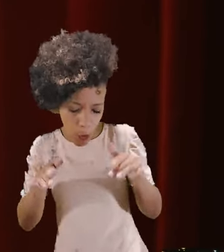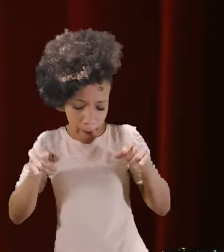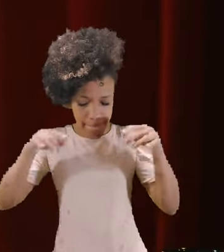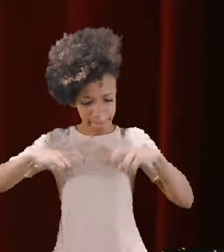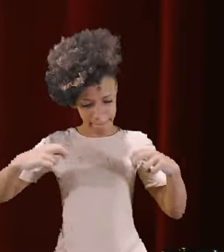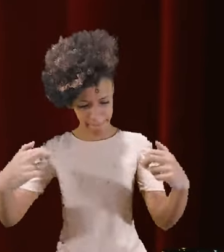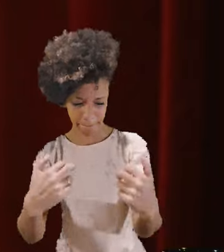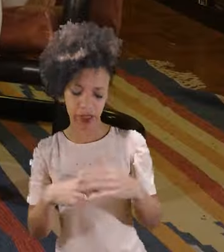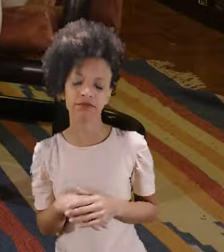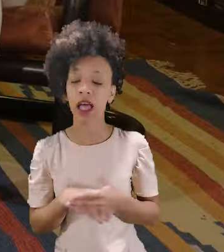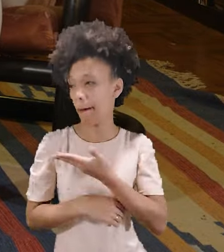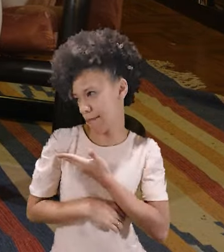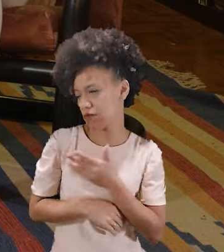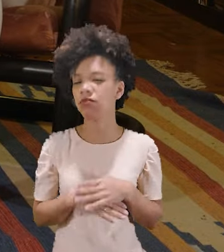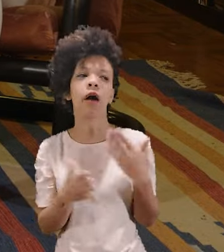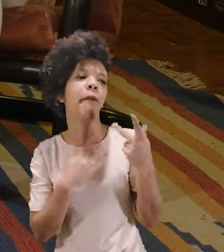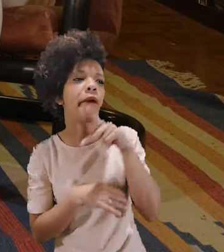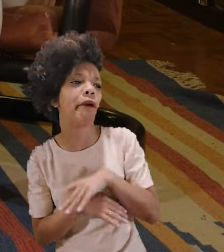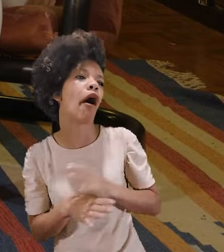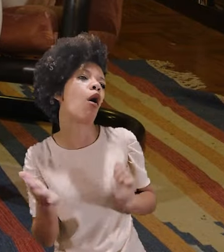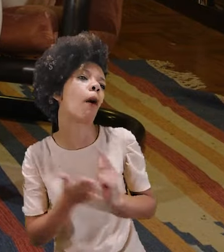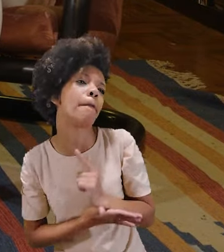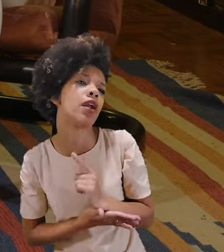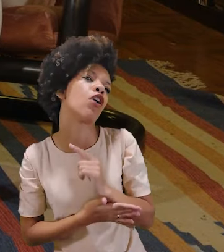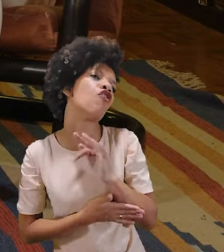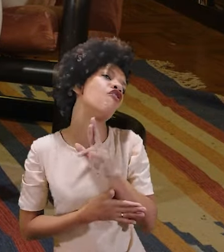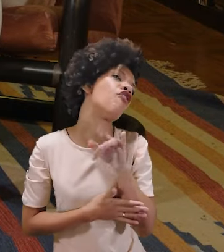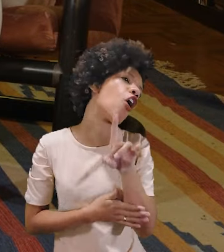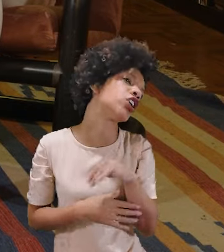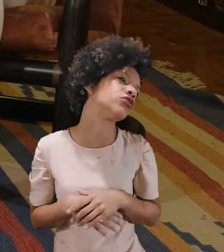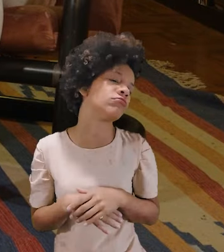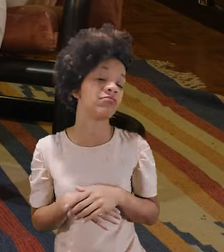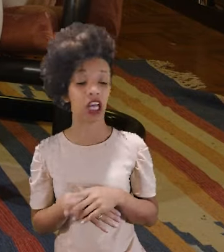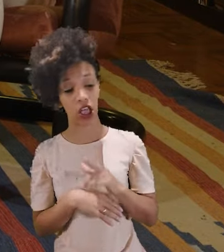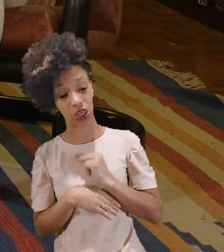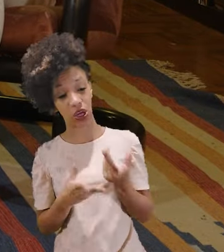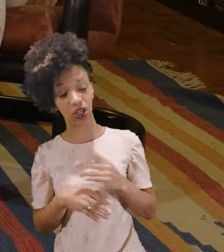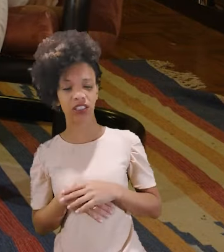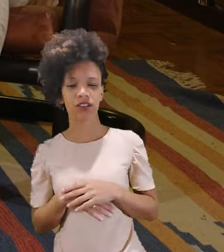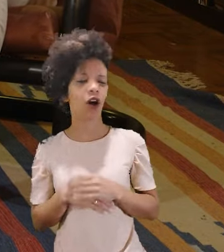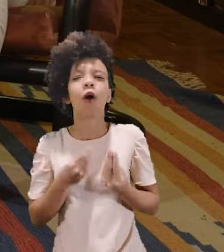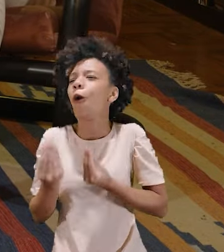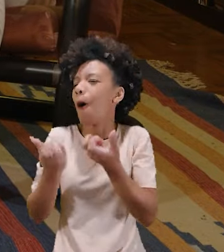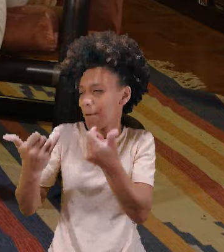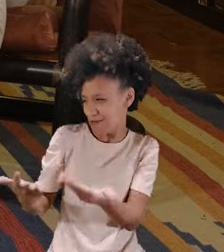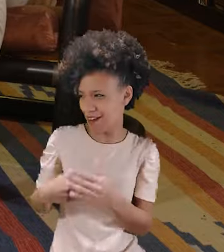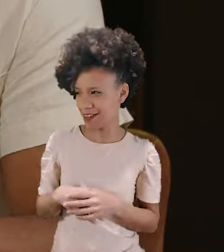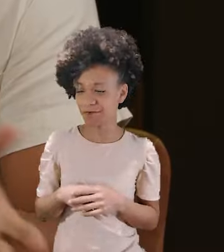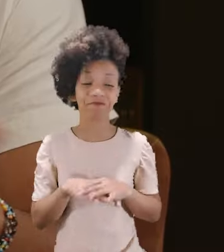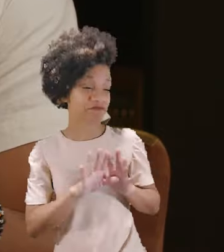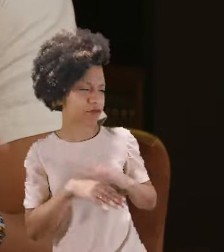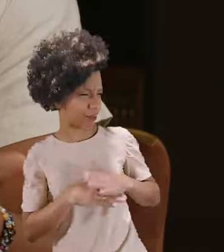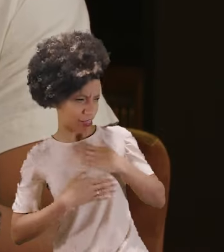difícil ser seu amigo você tá uma mesa buscar por um acaba ele comprar um Ford foi você que o outro padre como é que depois então